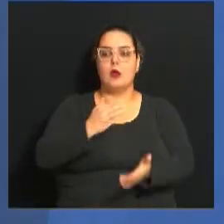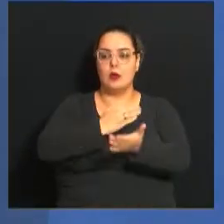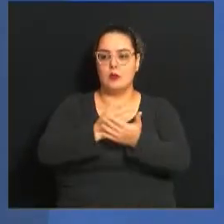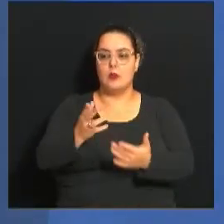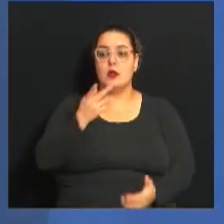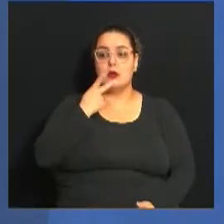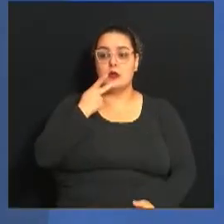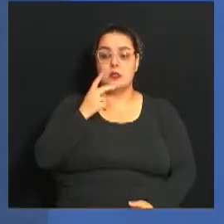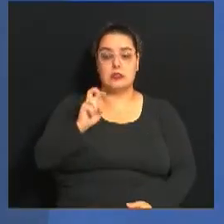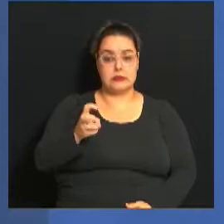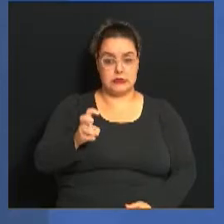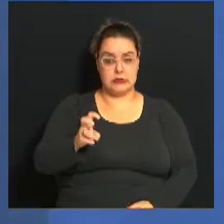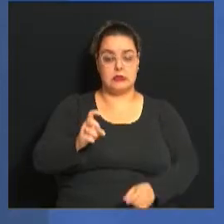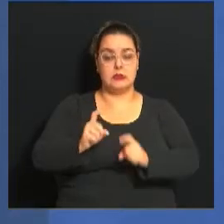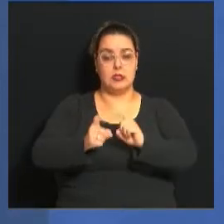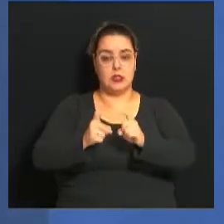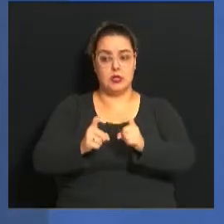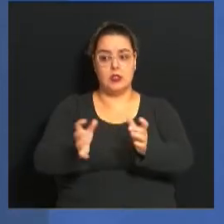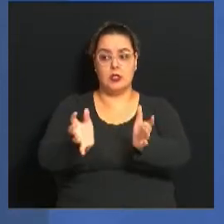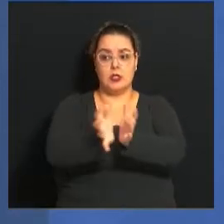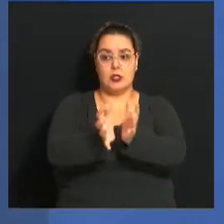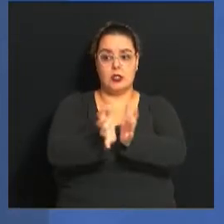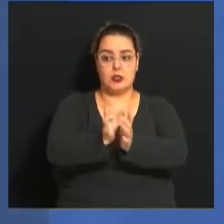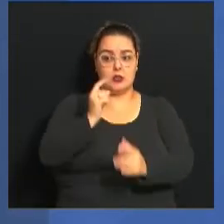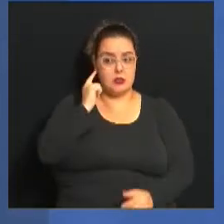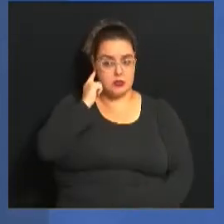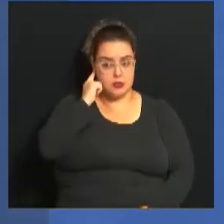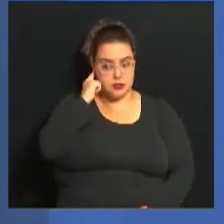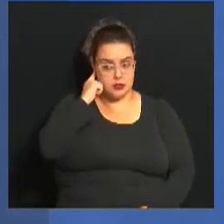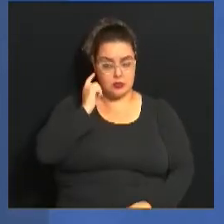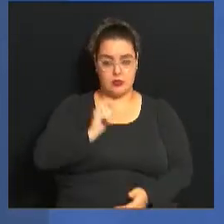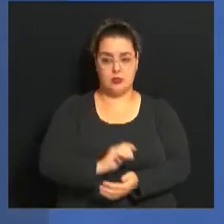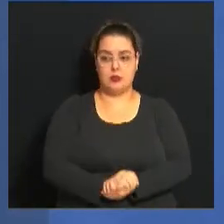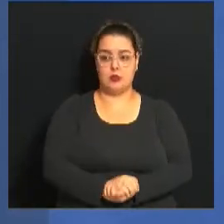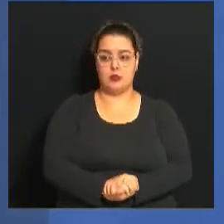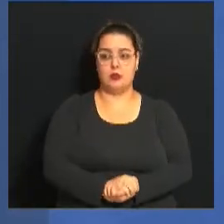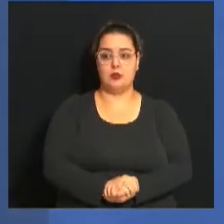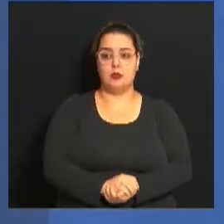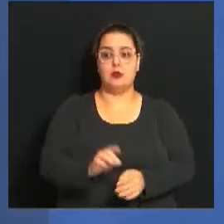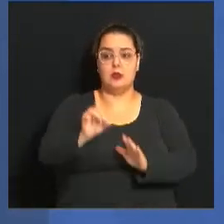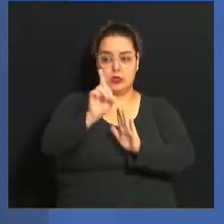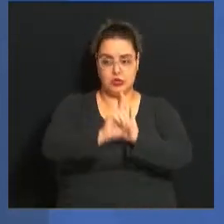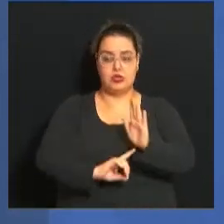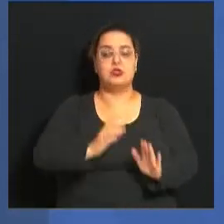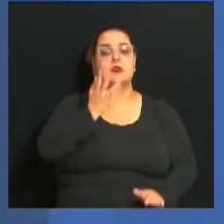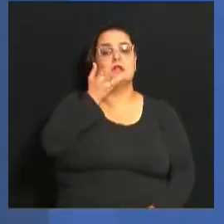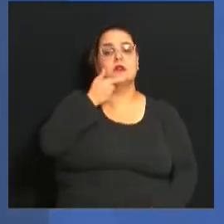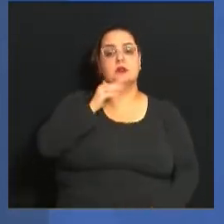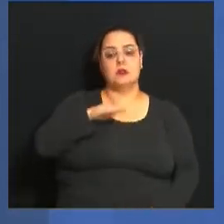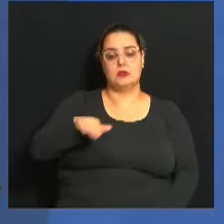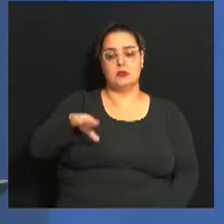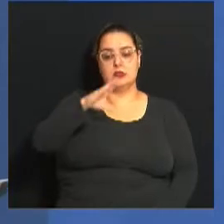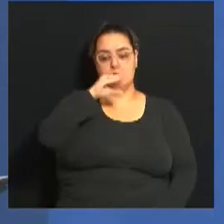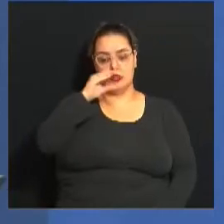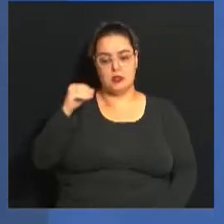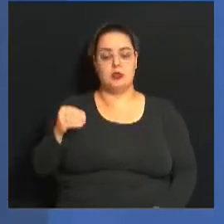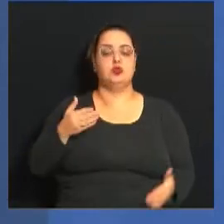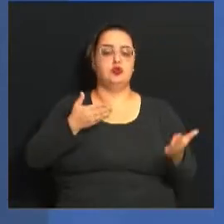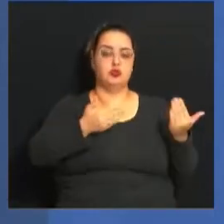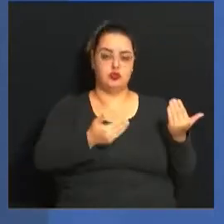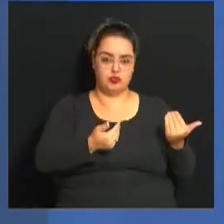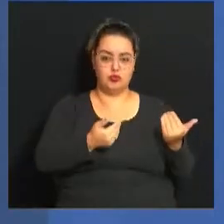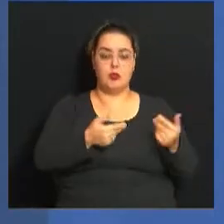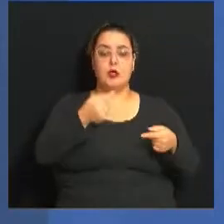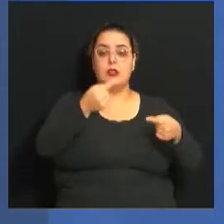5ª reunião da Comissão de Direitos da Criança, Adolescente e Juventude, que